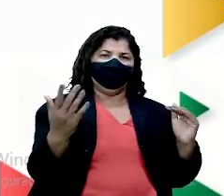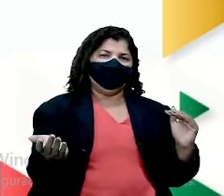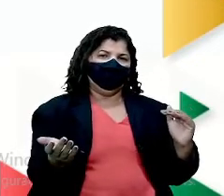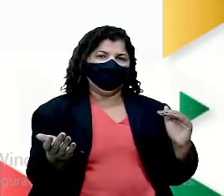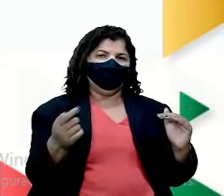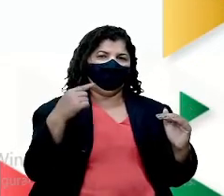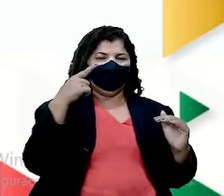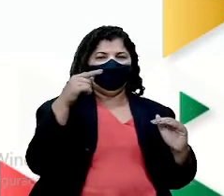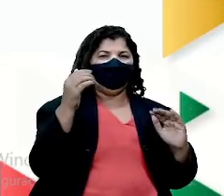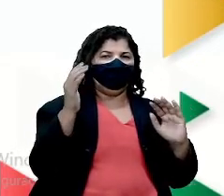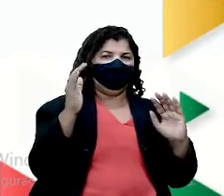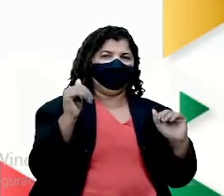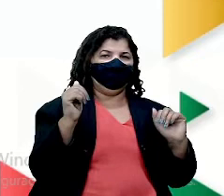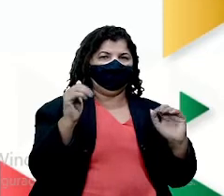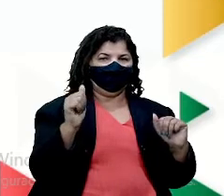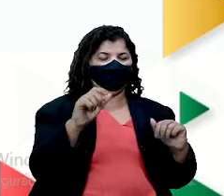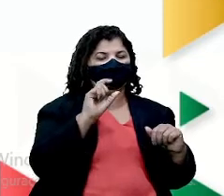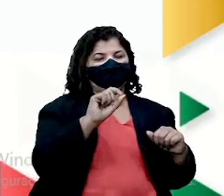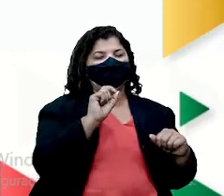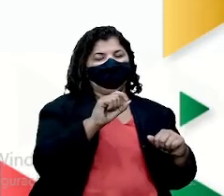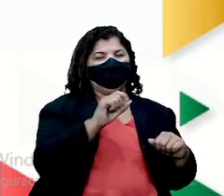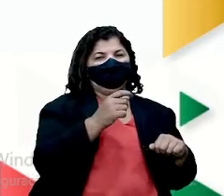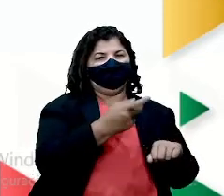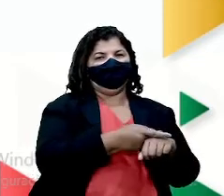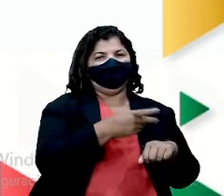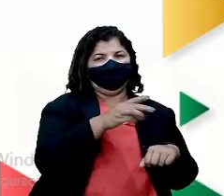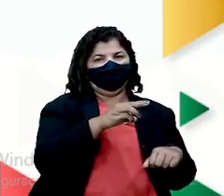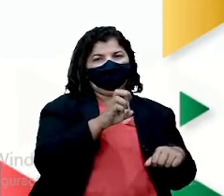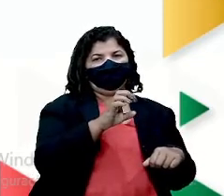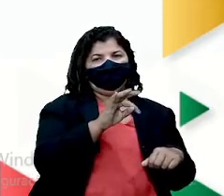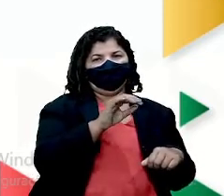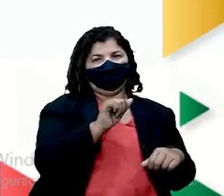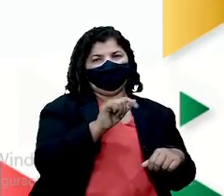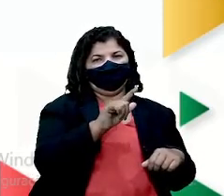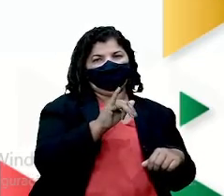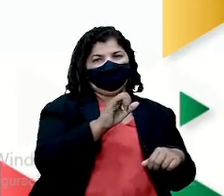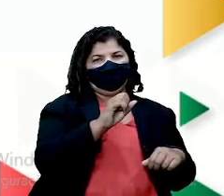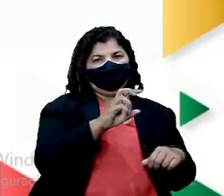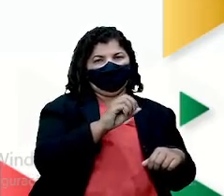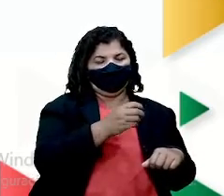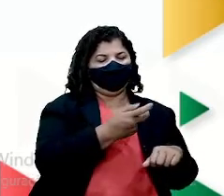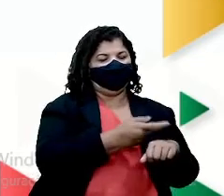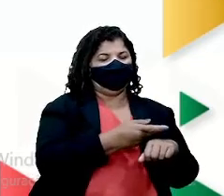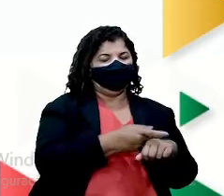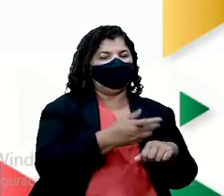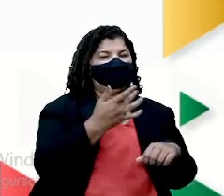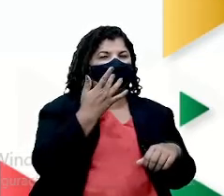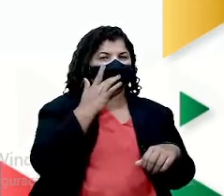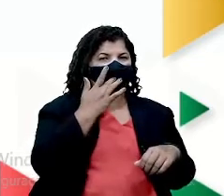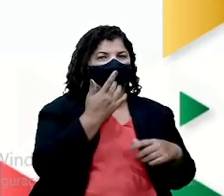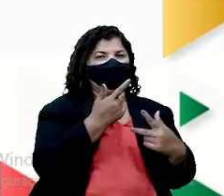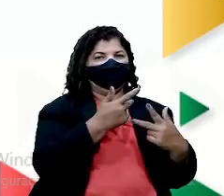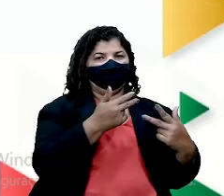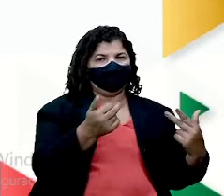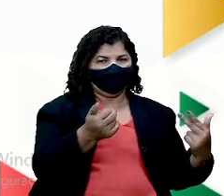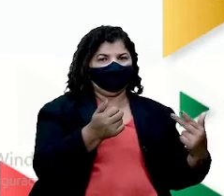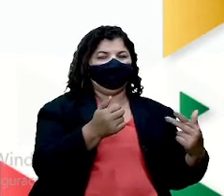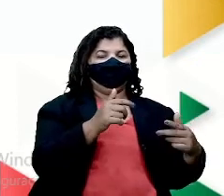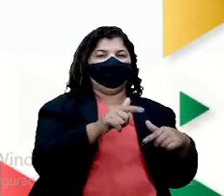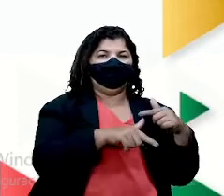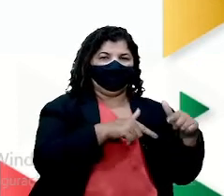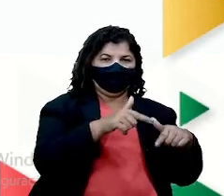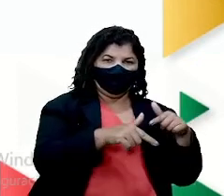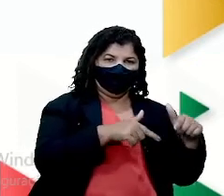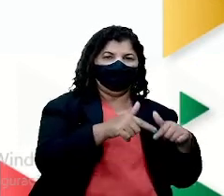quê? O metalismo. Ou seja, a Espanha buscou acumular metais preciosos e pondo o trabalho forçado aos